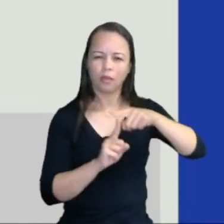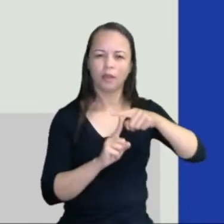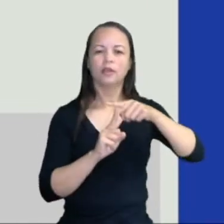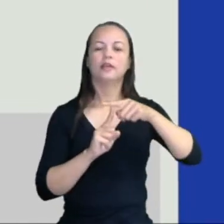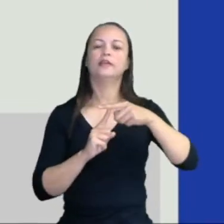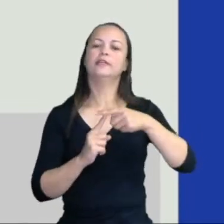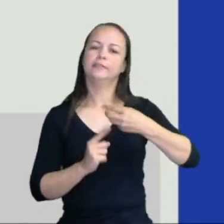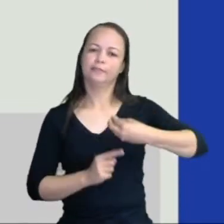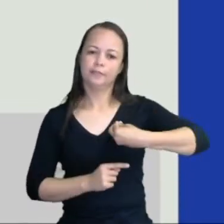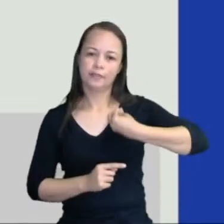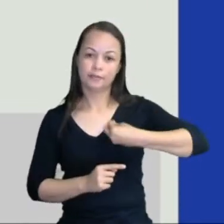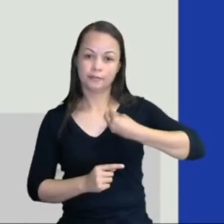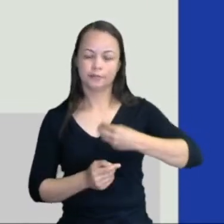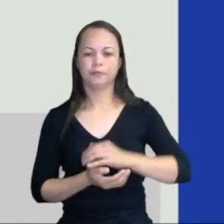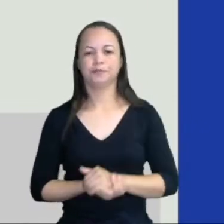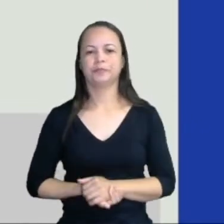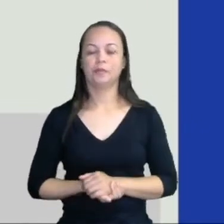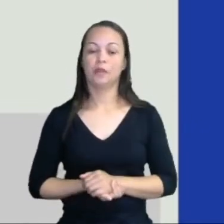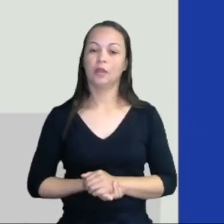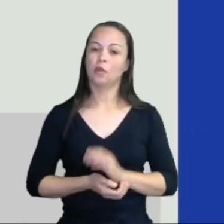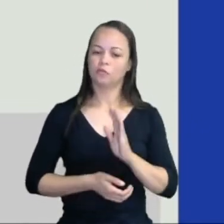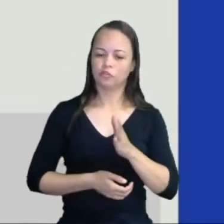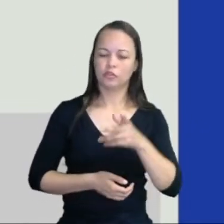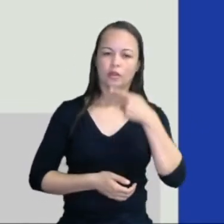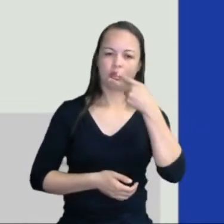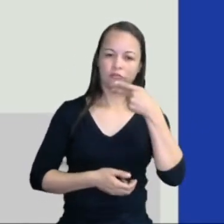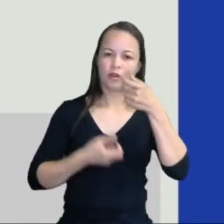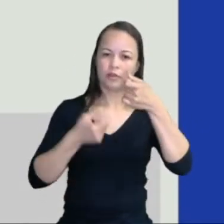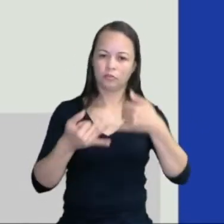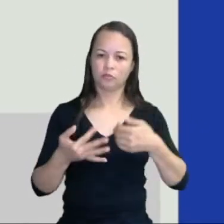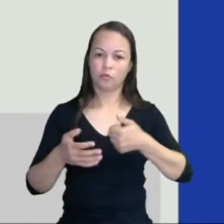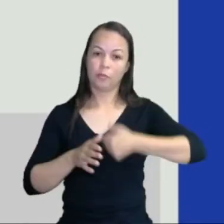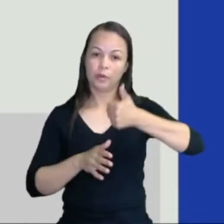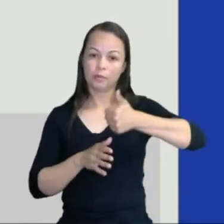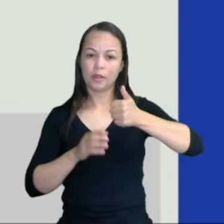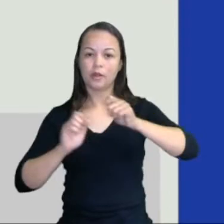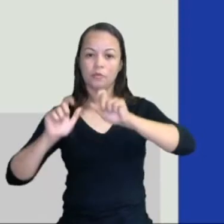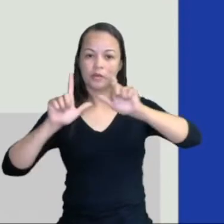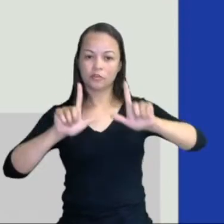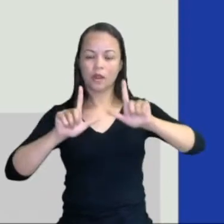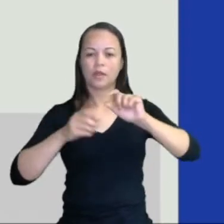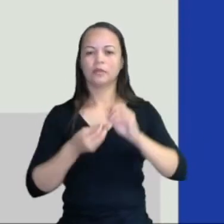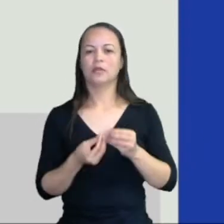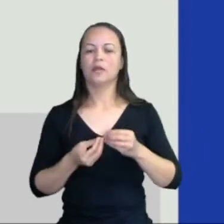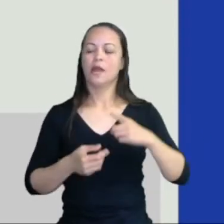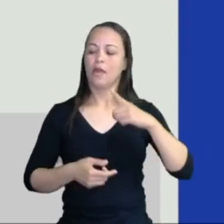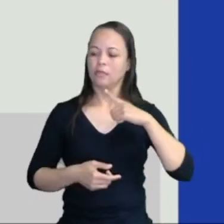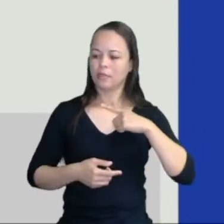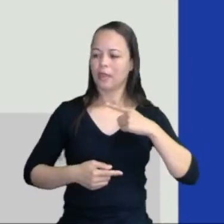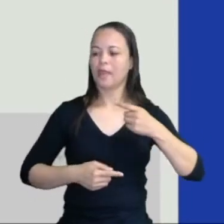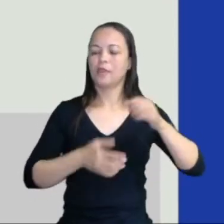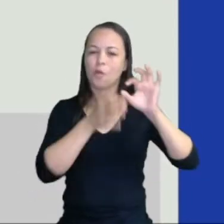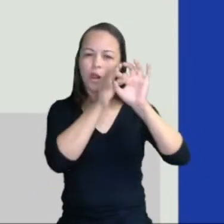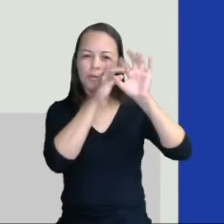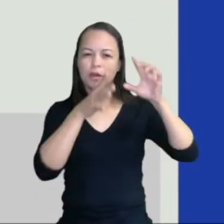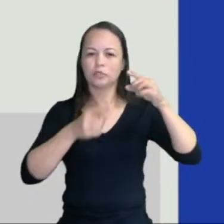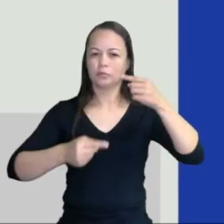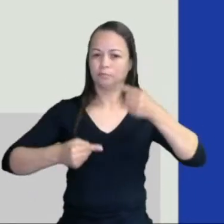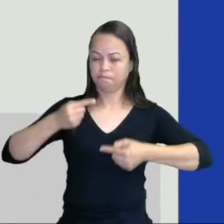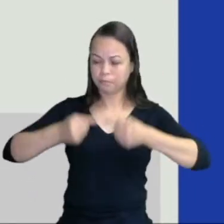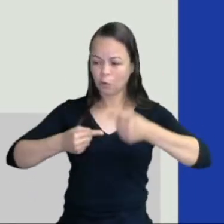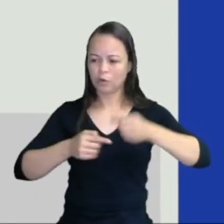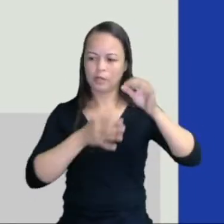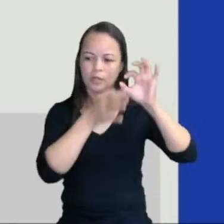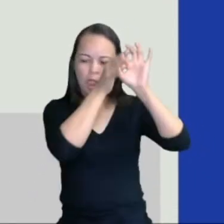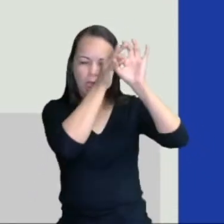que existem. Então, como eu falei lá no primeiro slide, existe o liberalismo político, o liberalismo